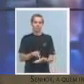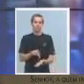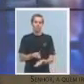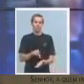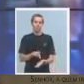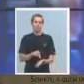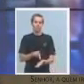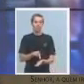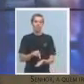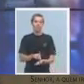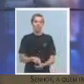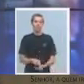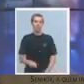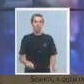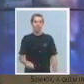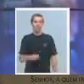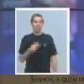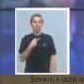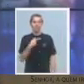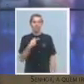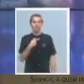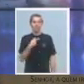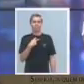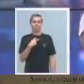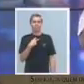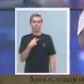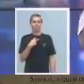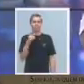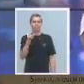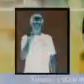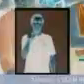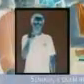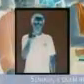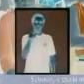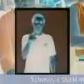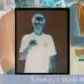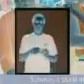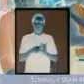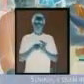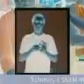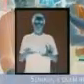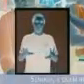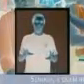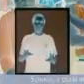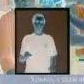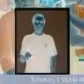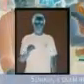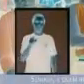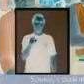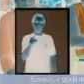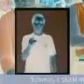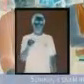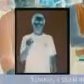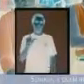álcool ou a droga tire a liberdade da pessoa. Nada tira o seu juízo.